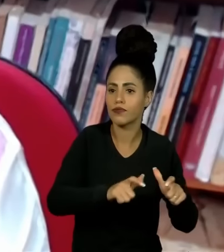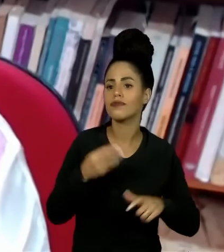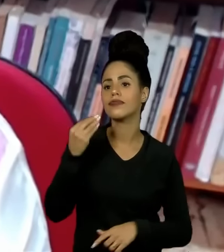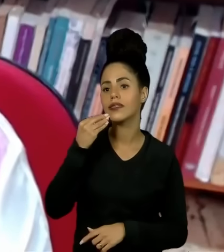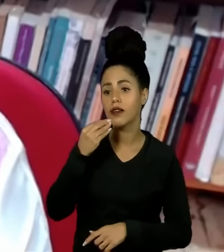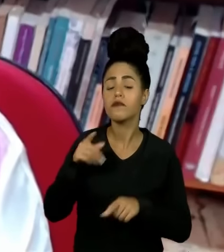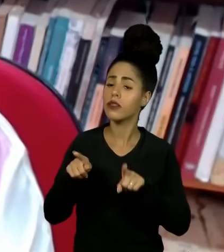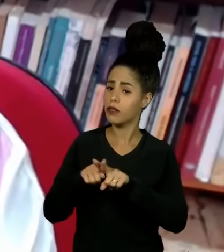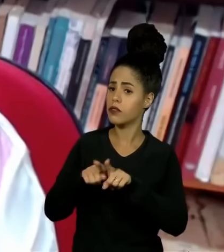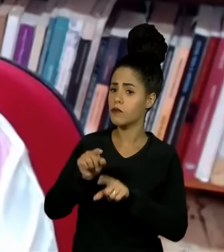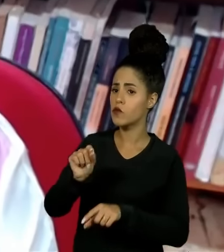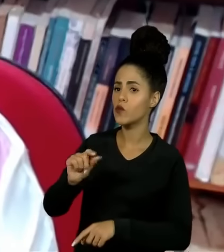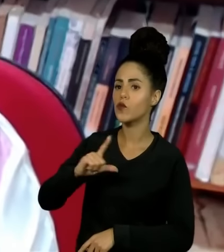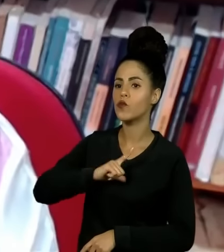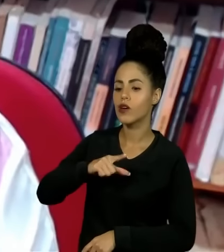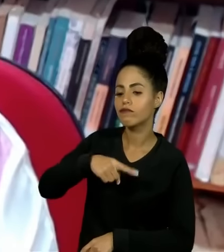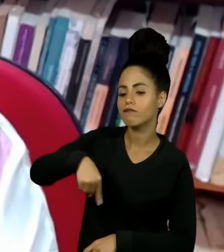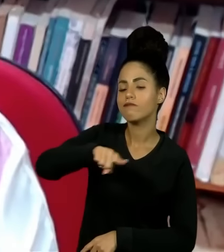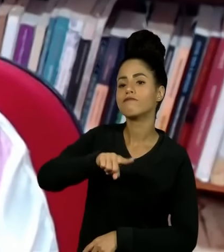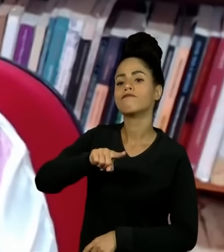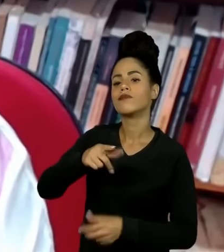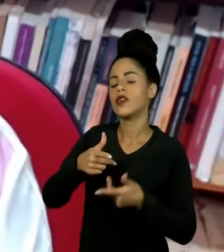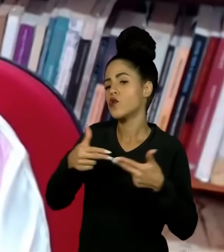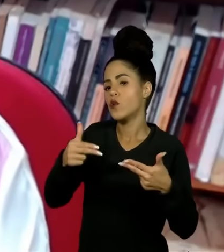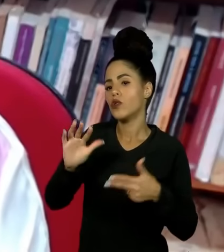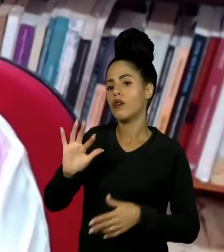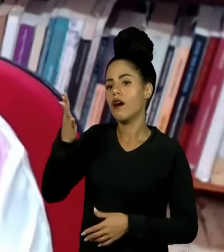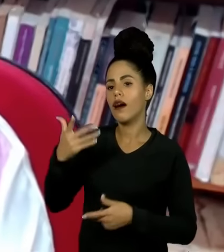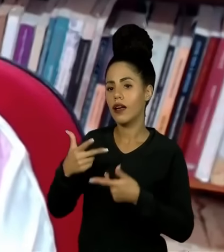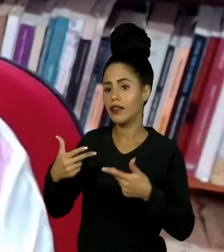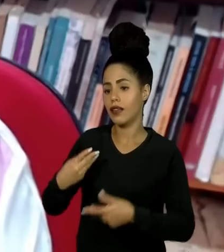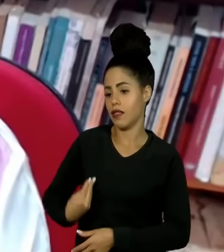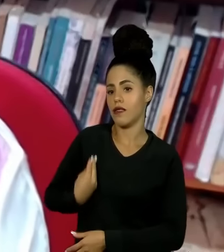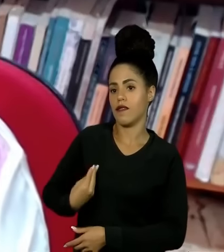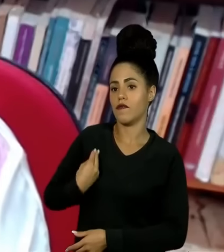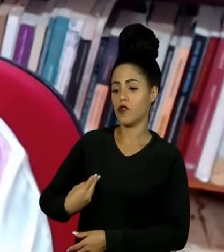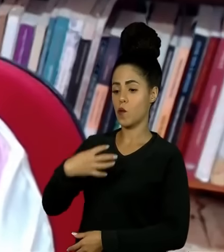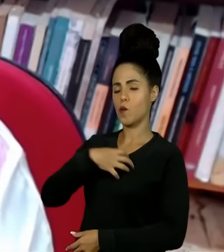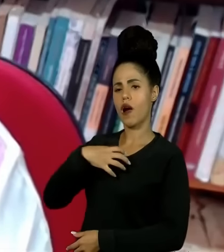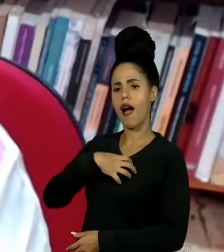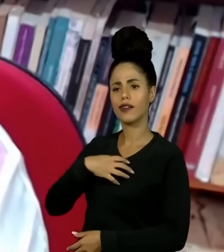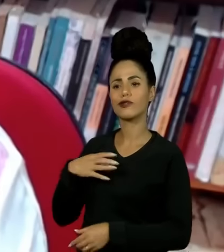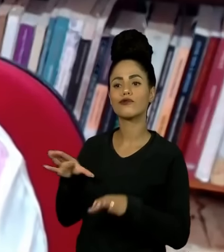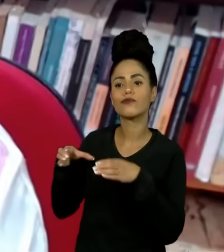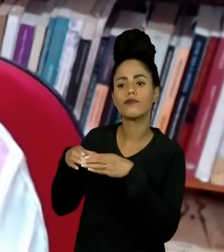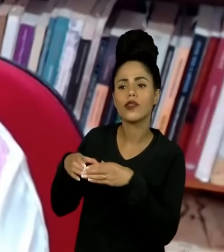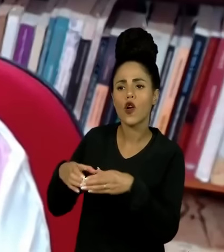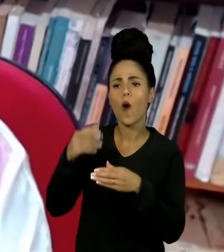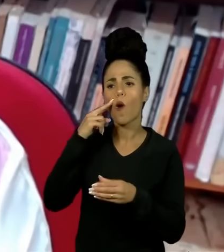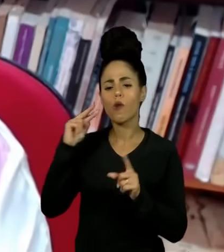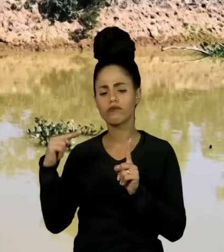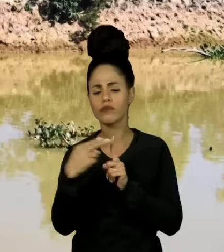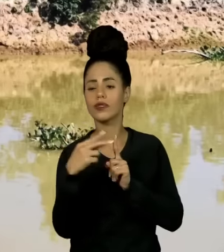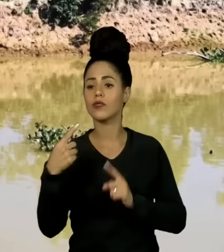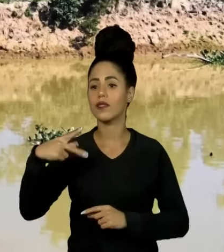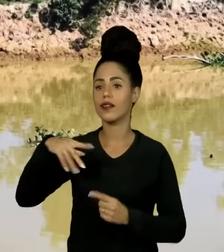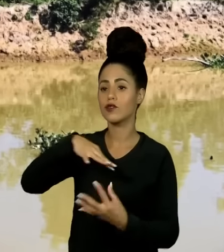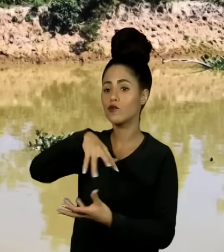ainda como uma questão da própria cosmovisão, como eles viam o universo.